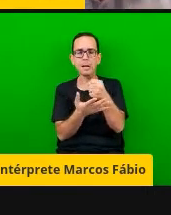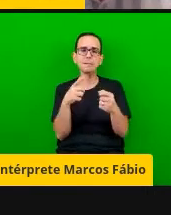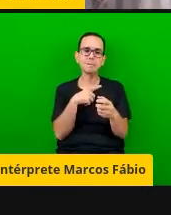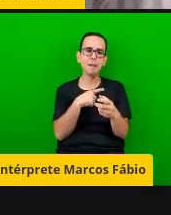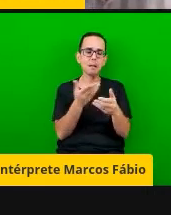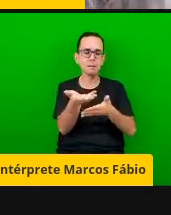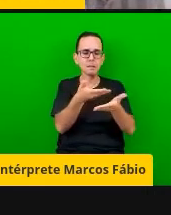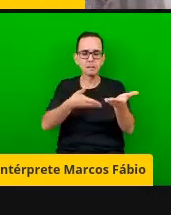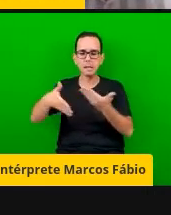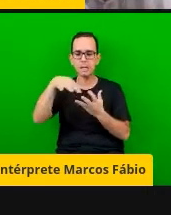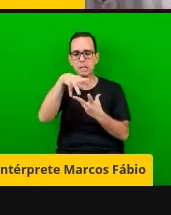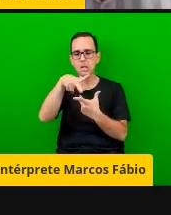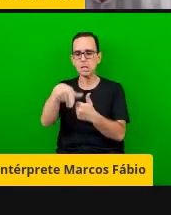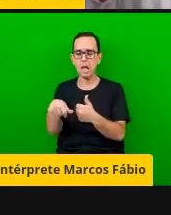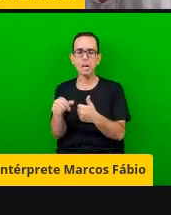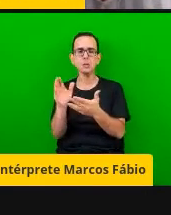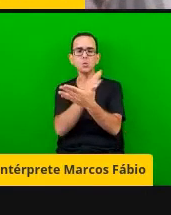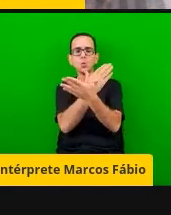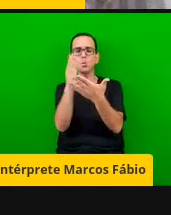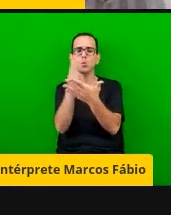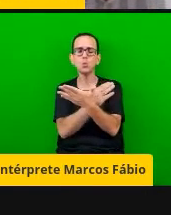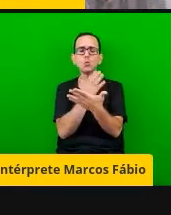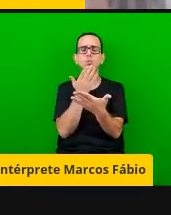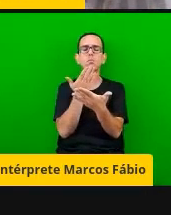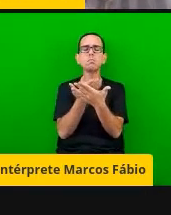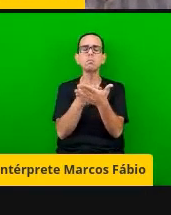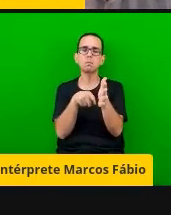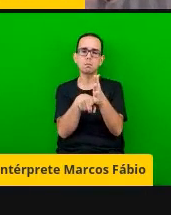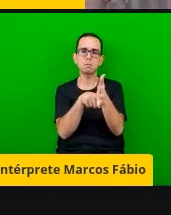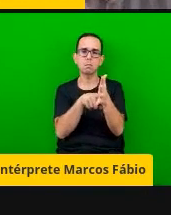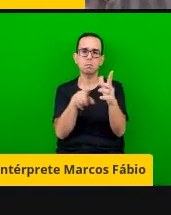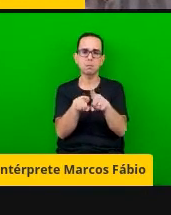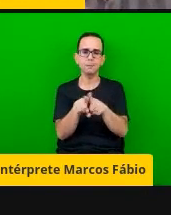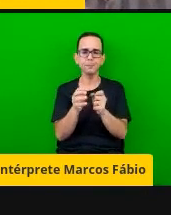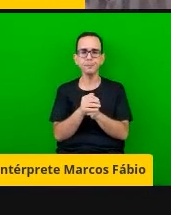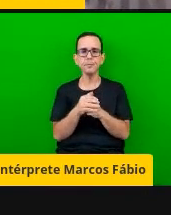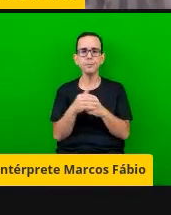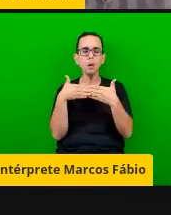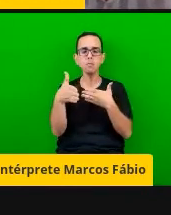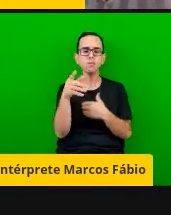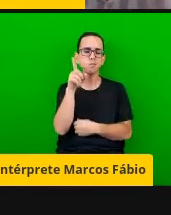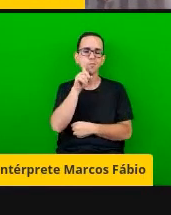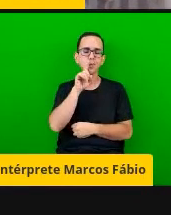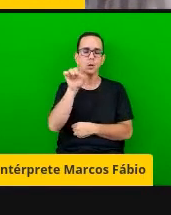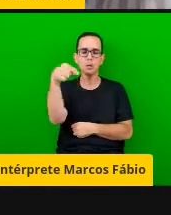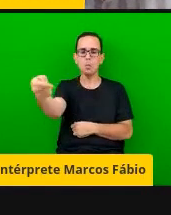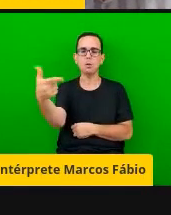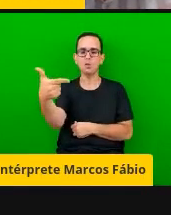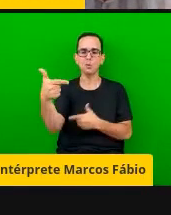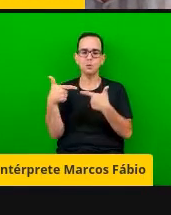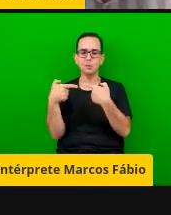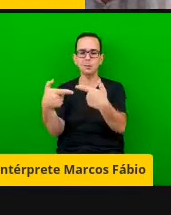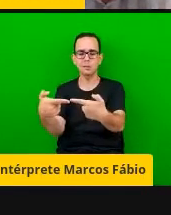internacionais e instituições multilaterais. O que isso quer dizer? Os Estados Unidos, após a Segunda Guerra Mundial até 1970,